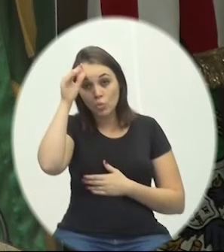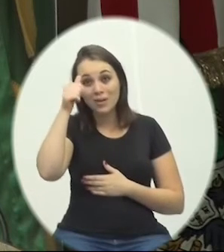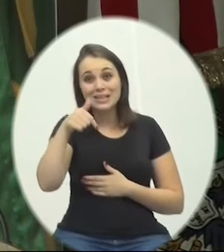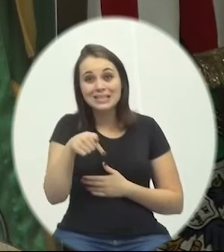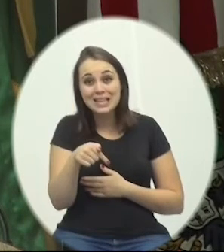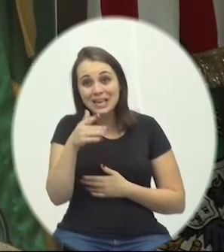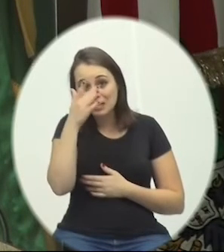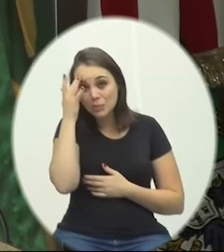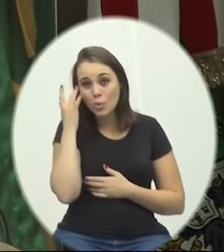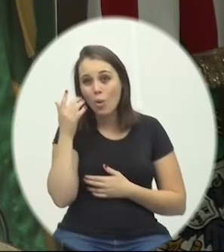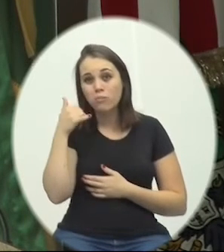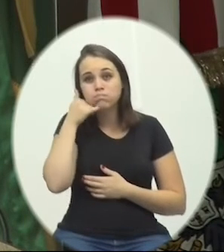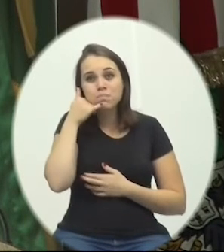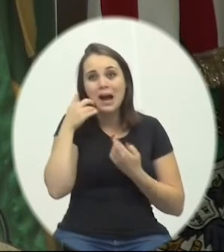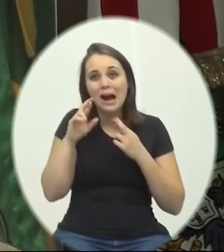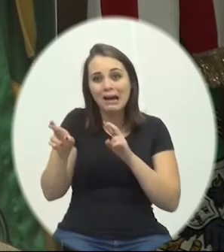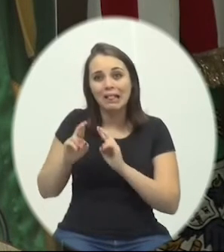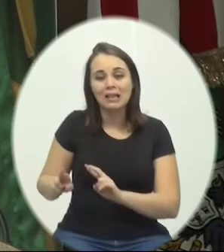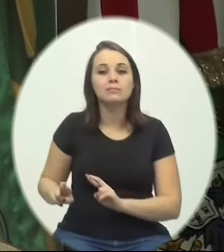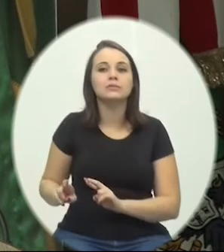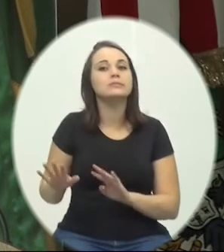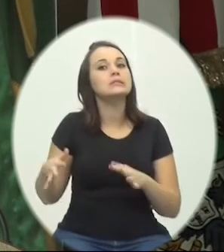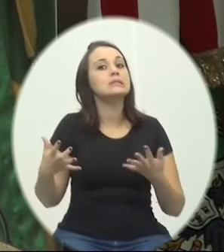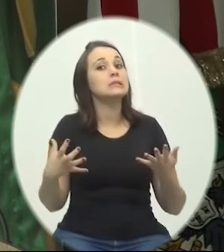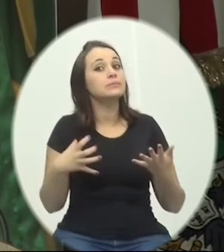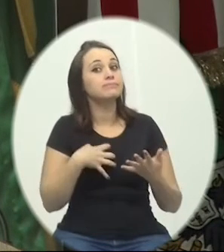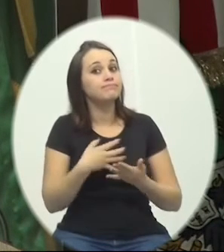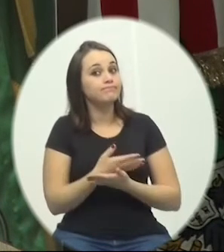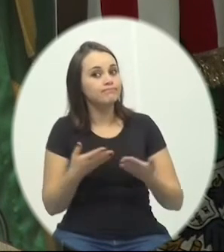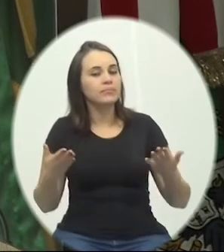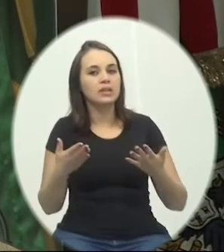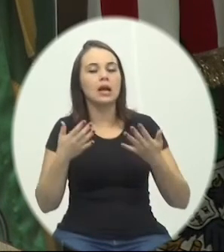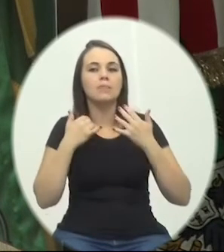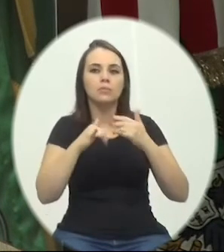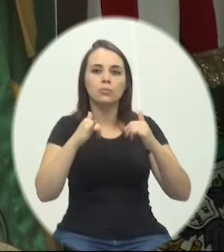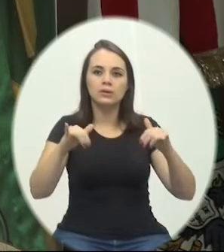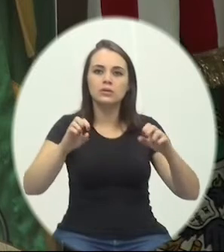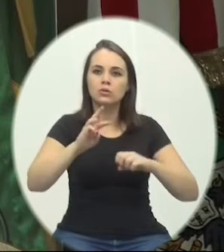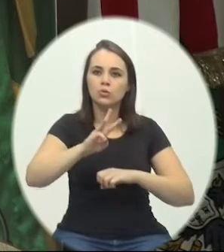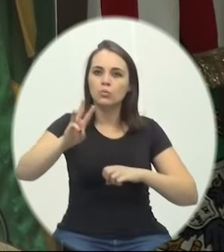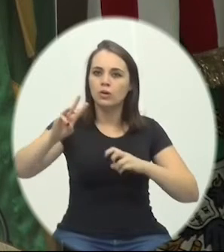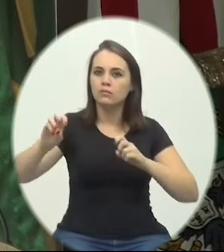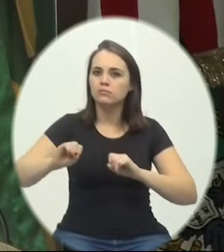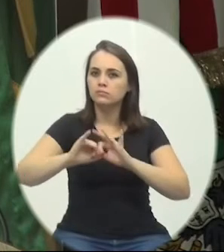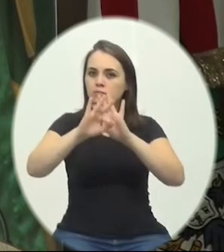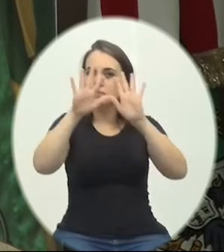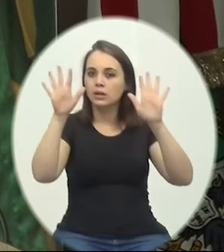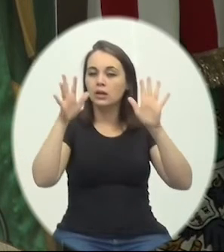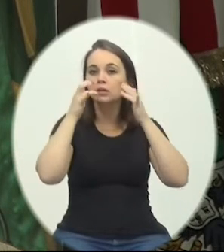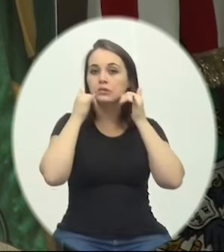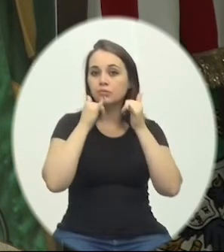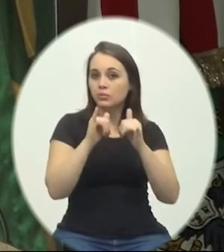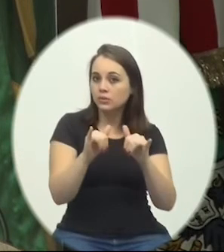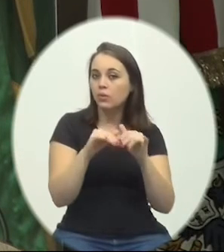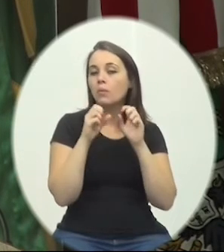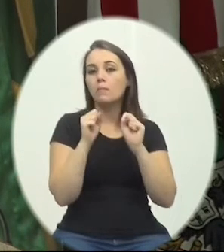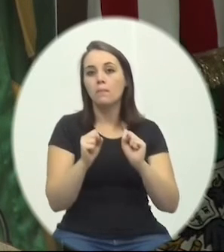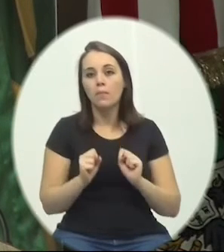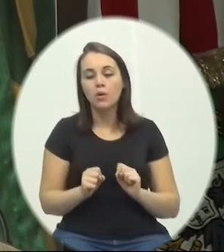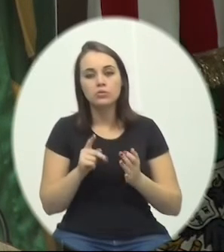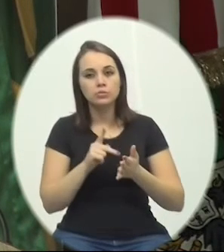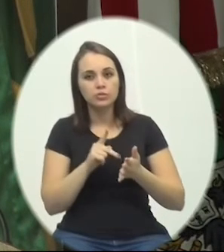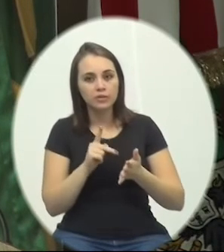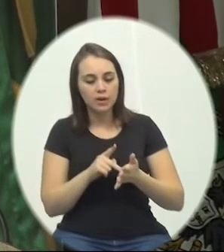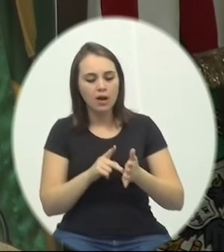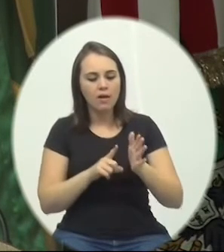a nossa região de Criciúma. Então, nesse sentido, a publicação no portal da transparência dessas informações que possam visar mais do que garantir